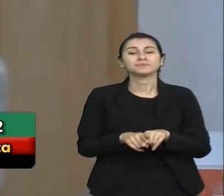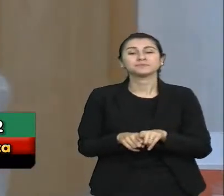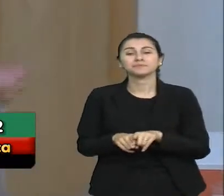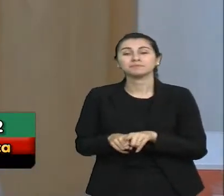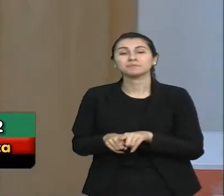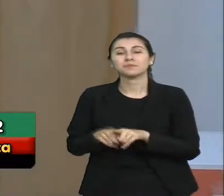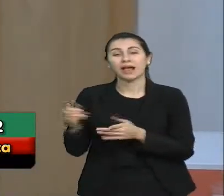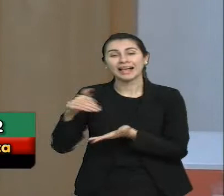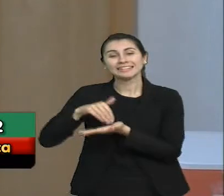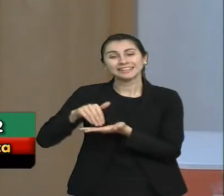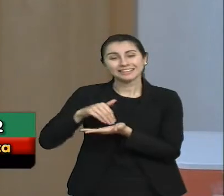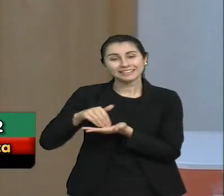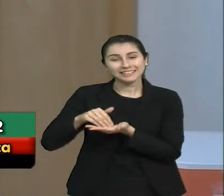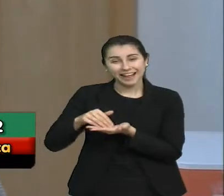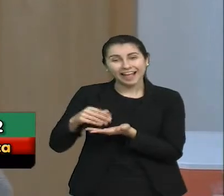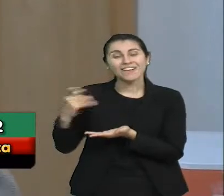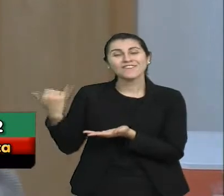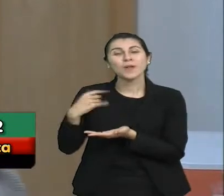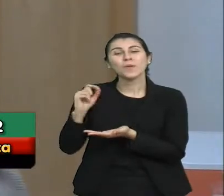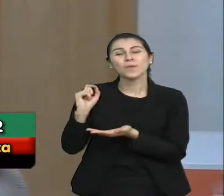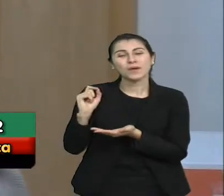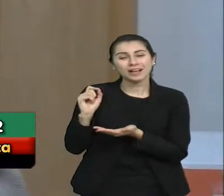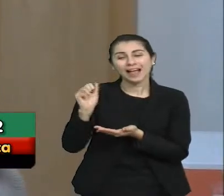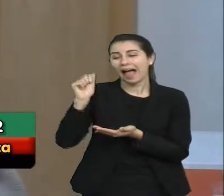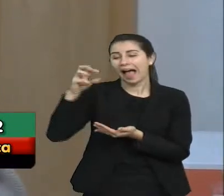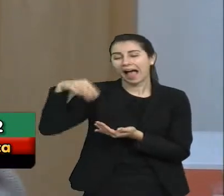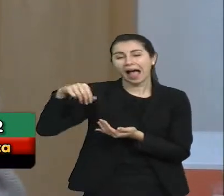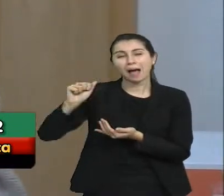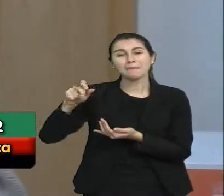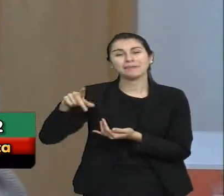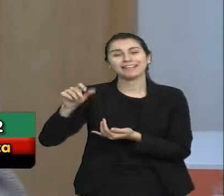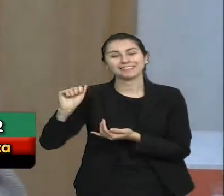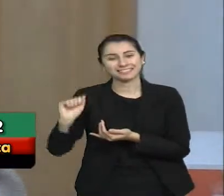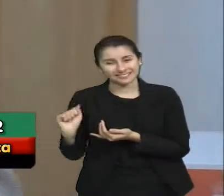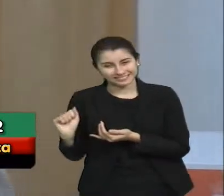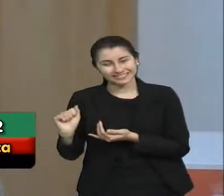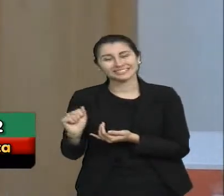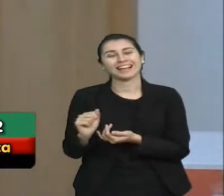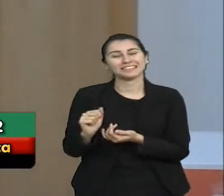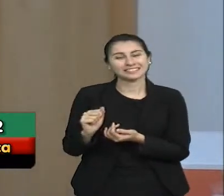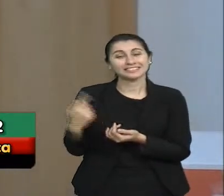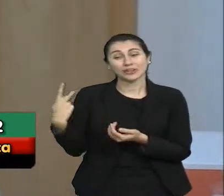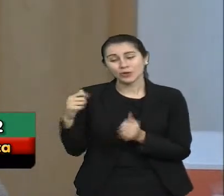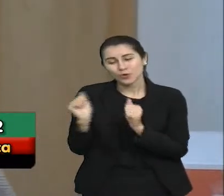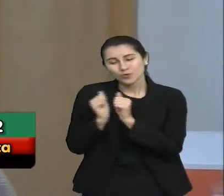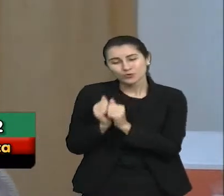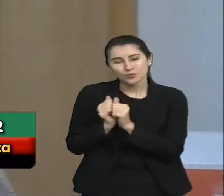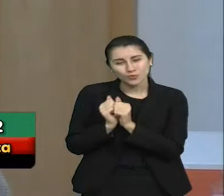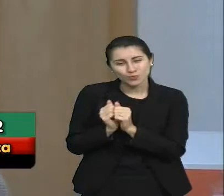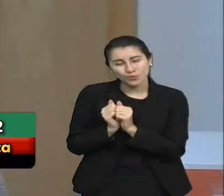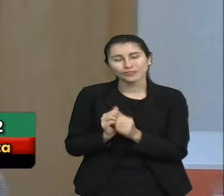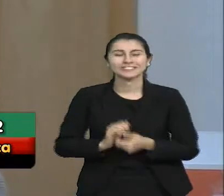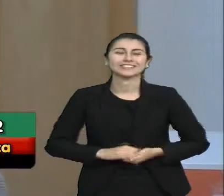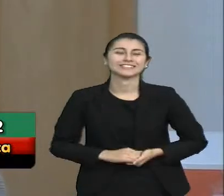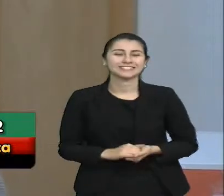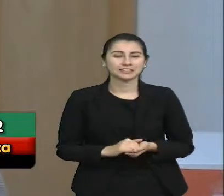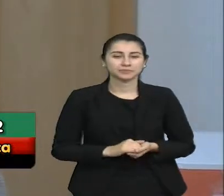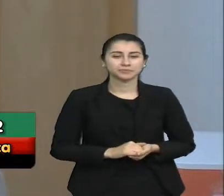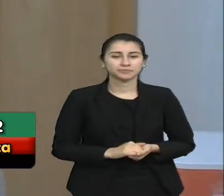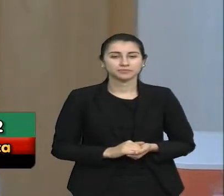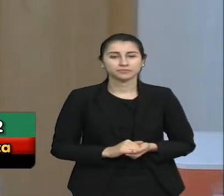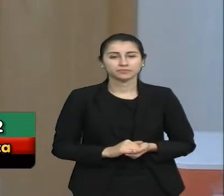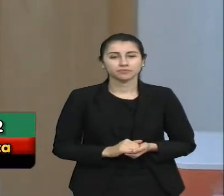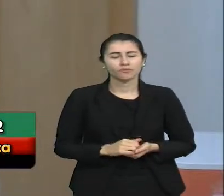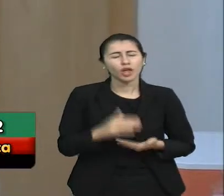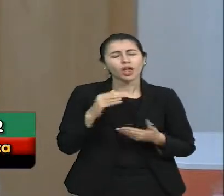nossa secretária, não tem como não falar, Amanda França, e a Elisa Vidal está aqui acompanhando a gente, que é do gabinete. Tudo que